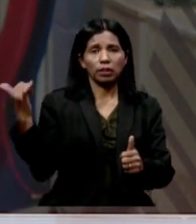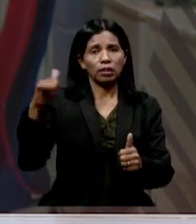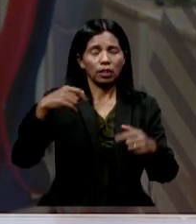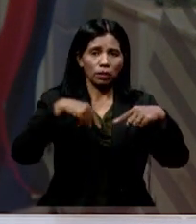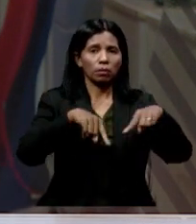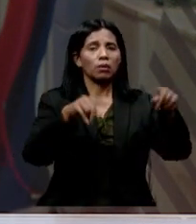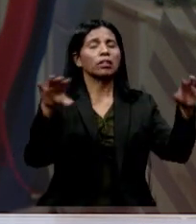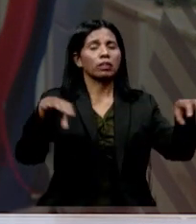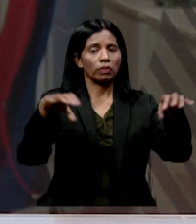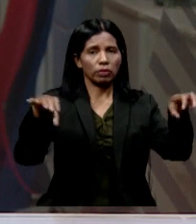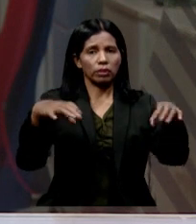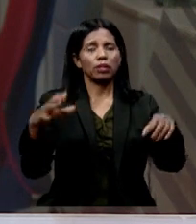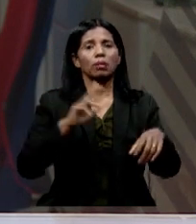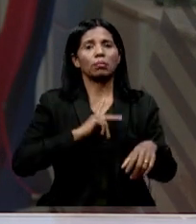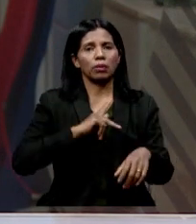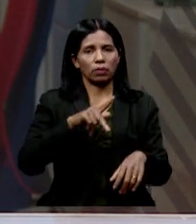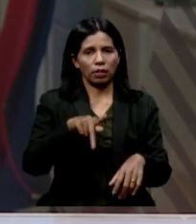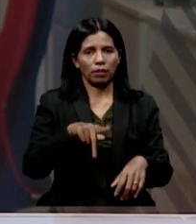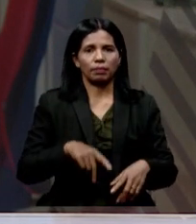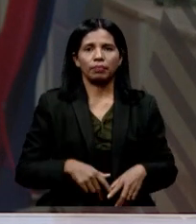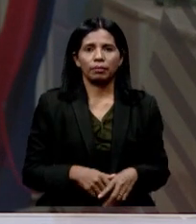a Relior.